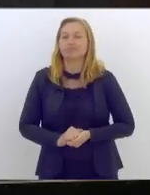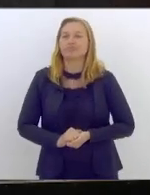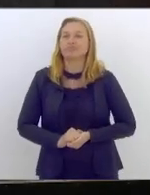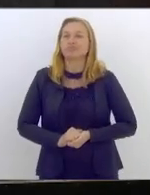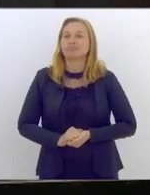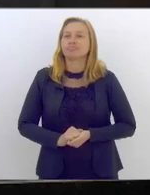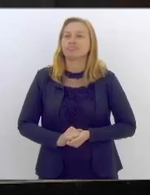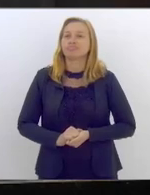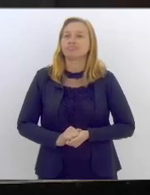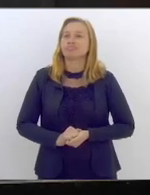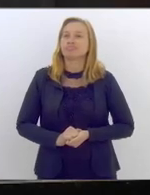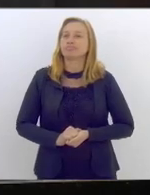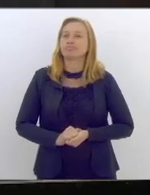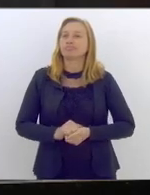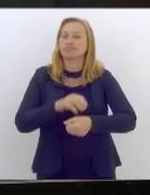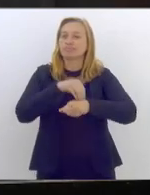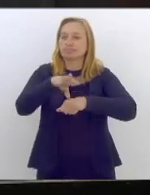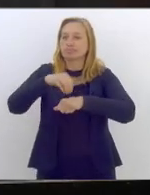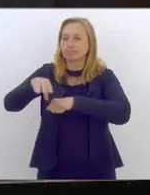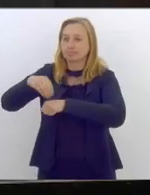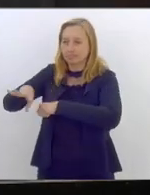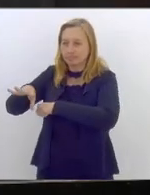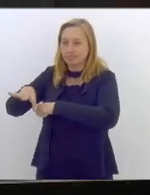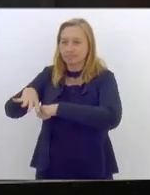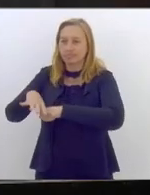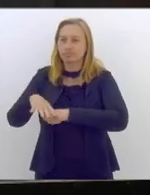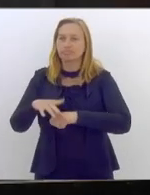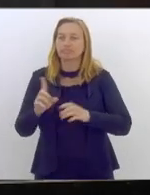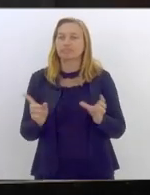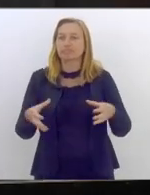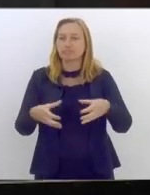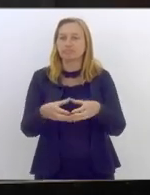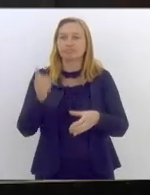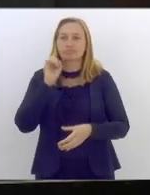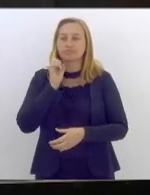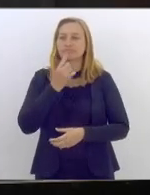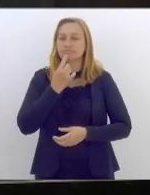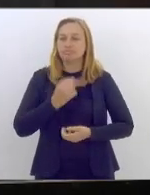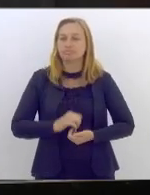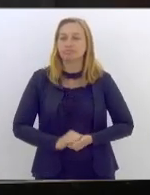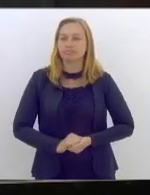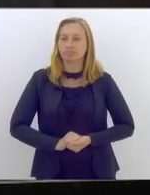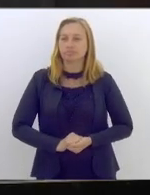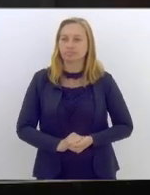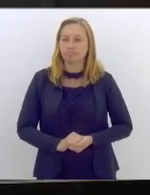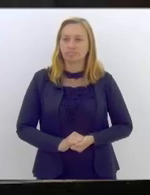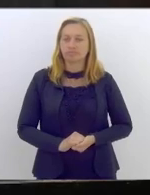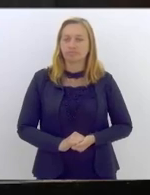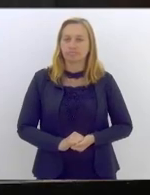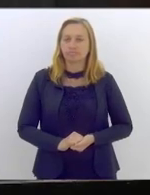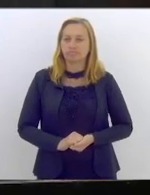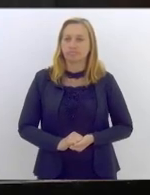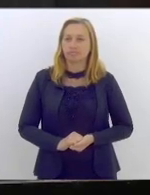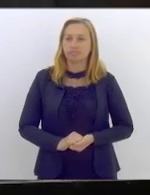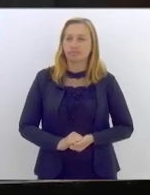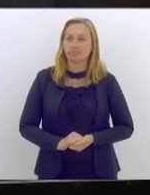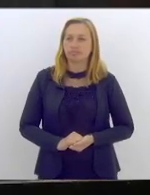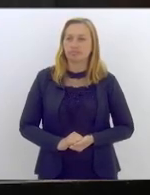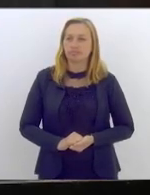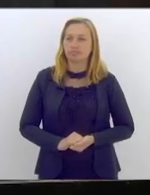de Libras, que leva a nossa voz aos deficientes